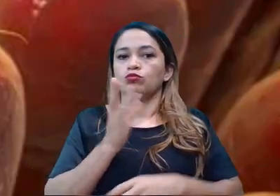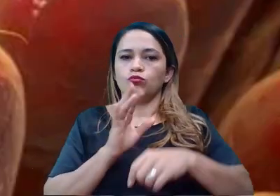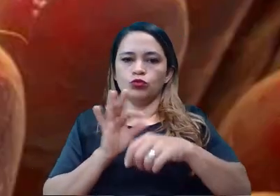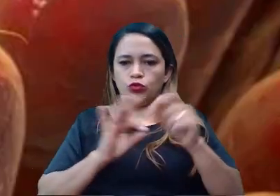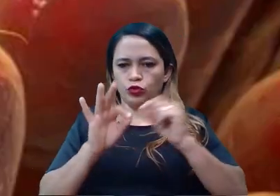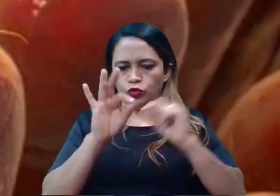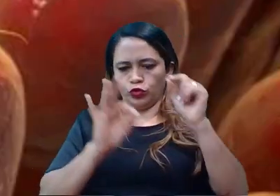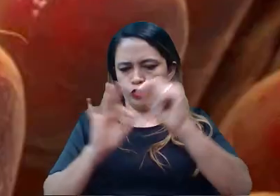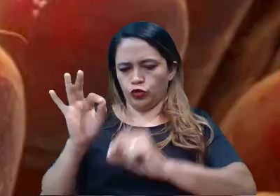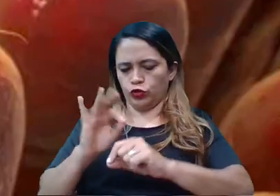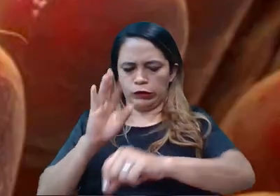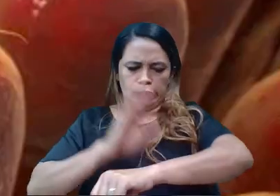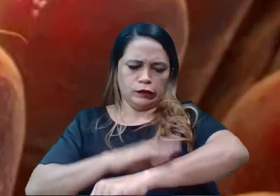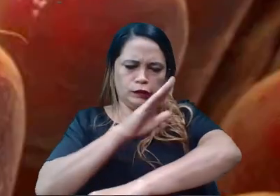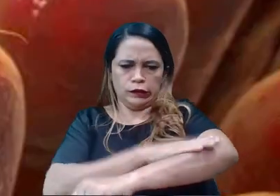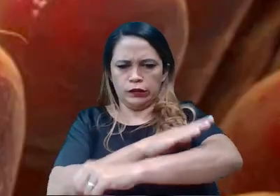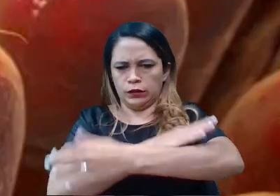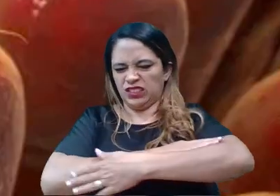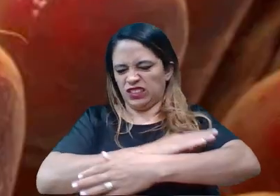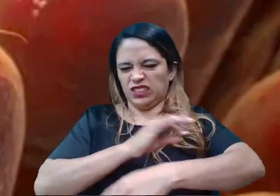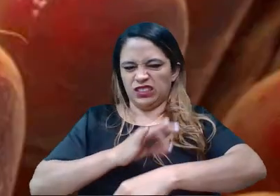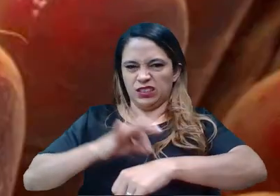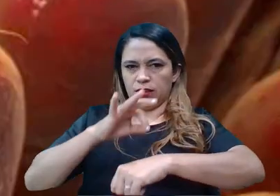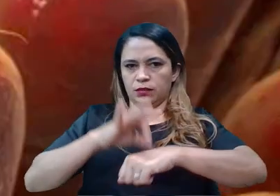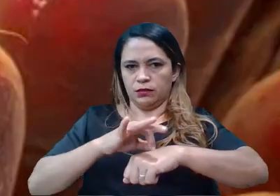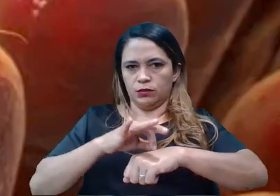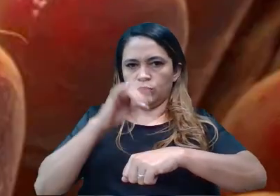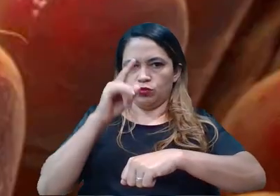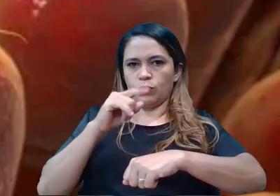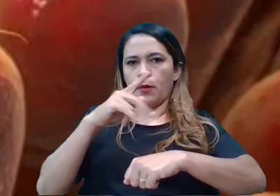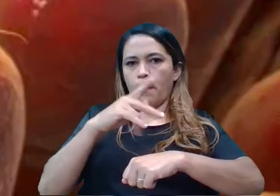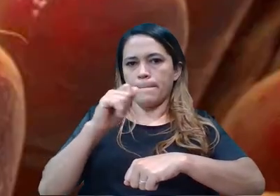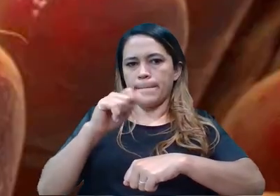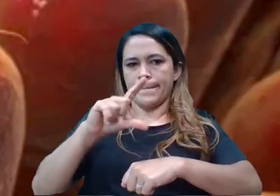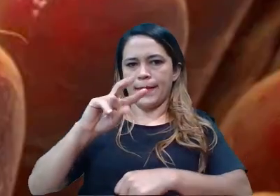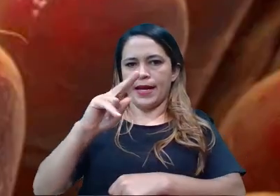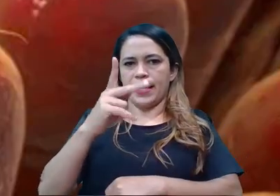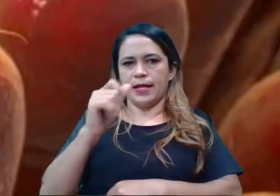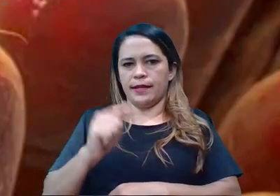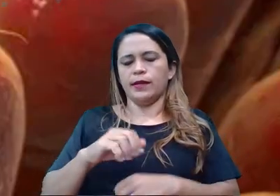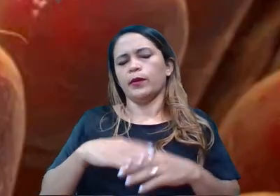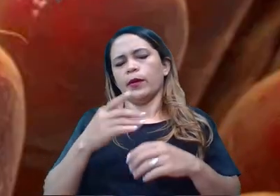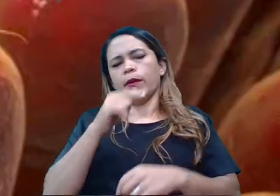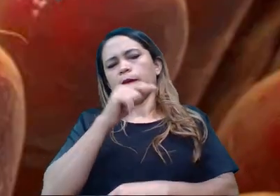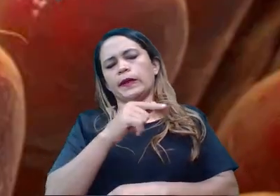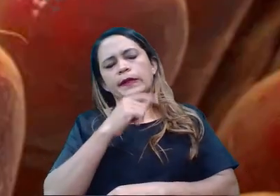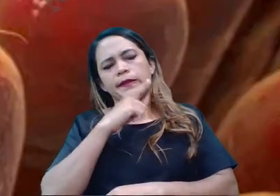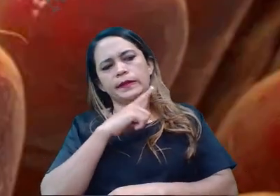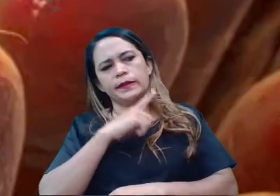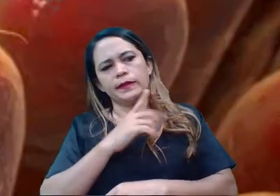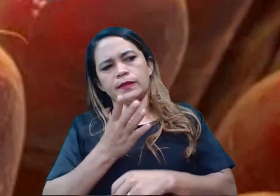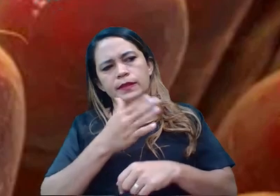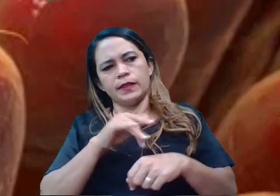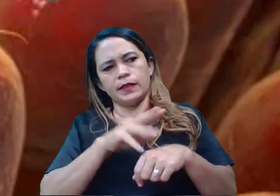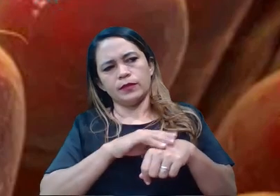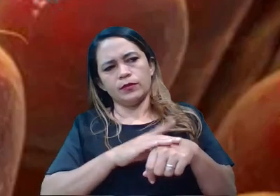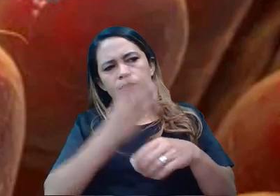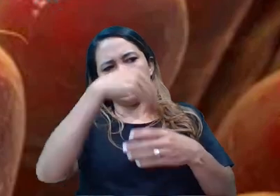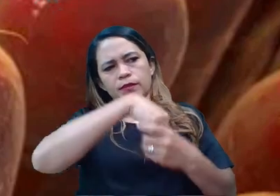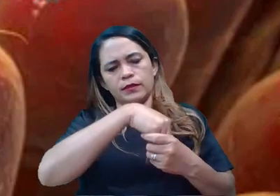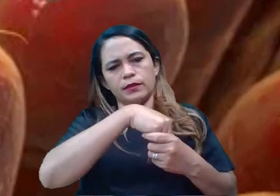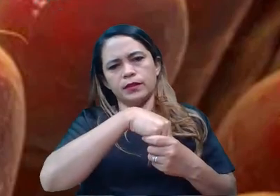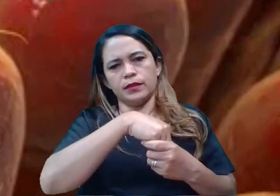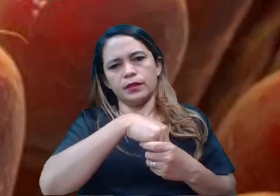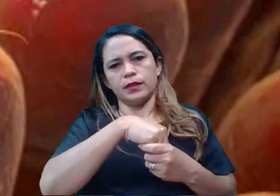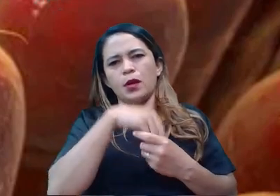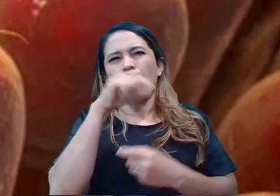vários pernilongos que a gente chama popularmente em casa. Um deles é um mosquito palha. Qual que é a chance desse mosquito ter o protozoário dentro dele? É